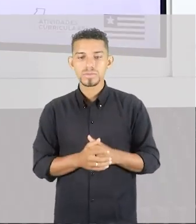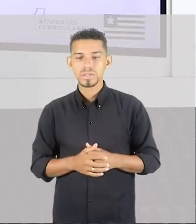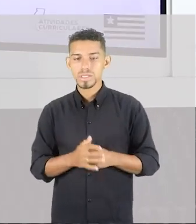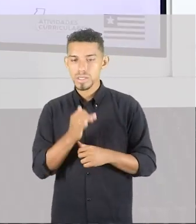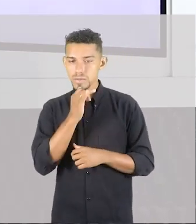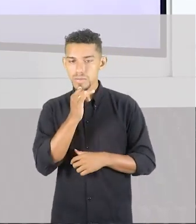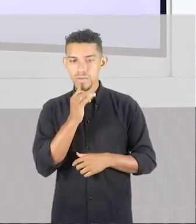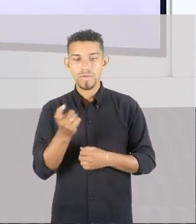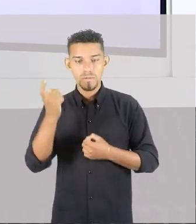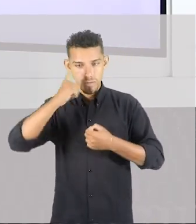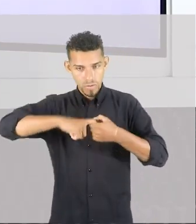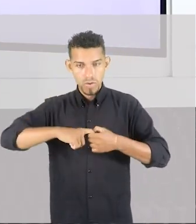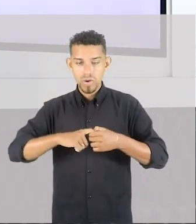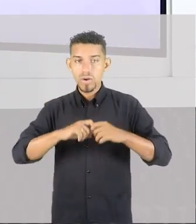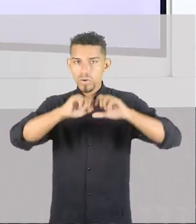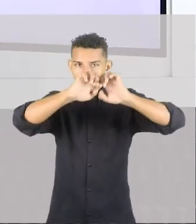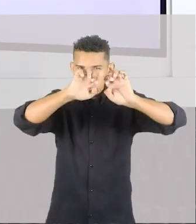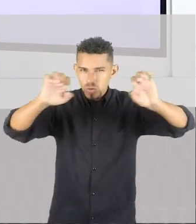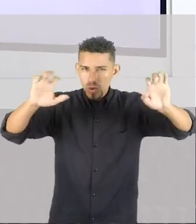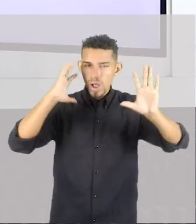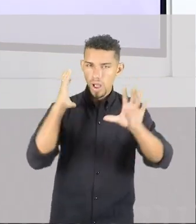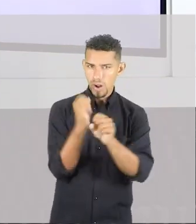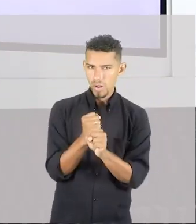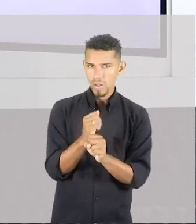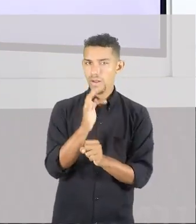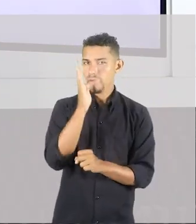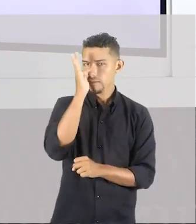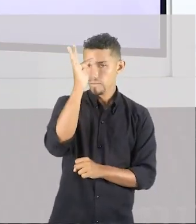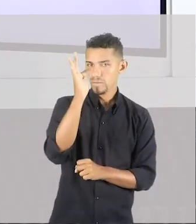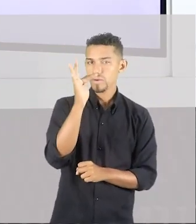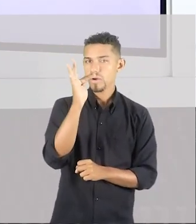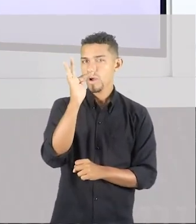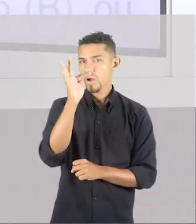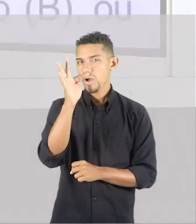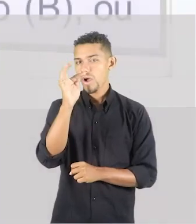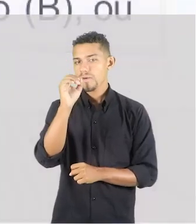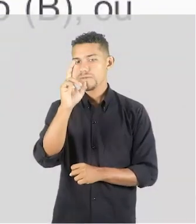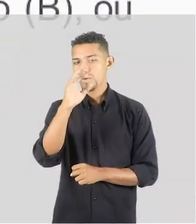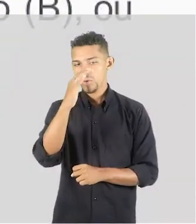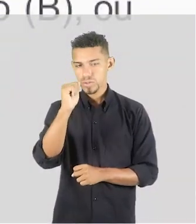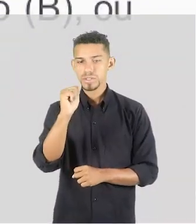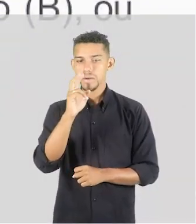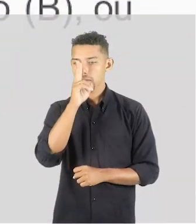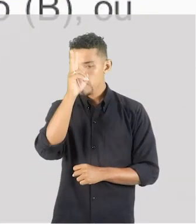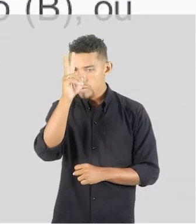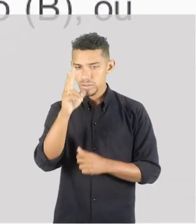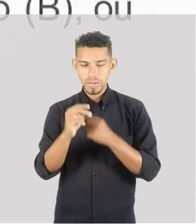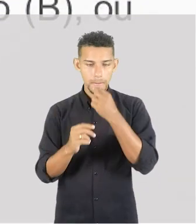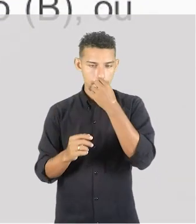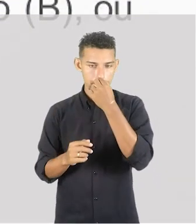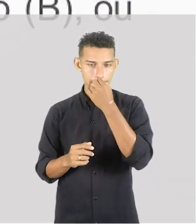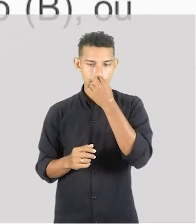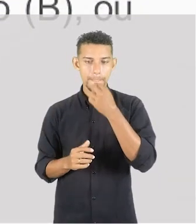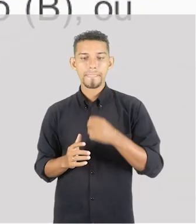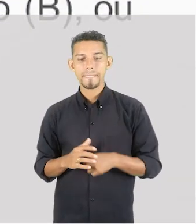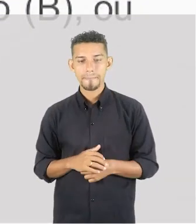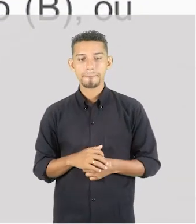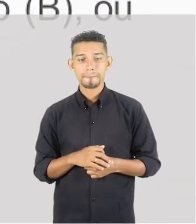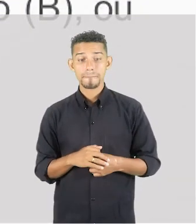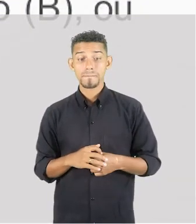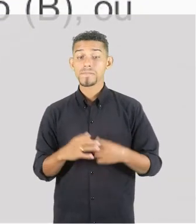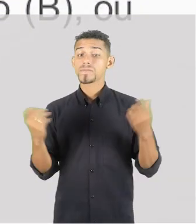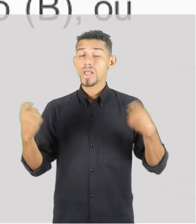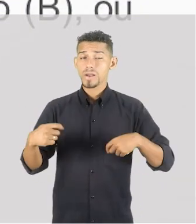aqui, ó, voltando, essa é a fórmula para calcular o valor da força. E aí, indo mais um pouquinho, eu tenho a fórmula,